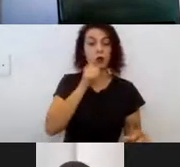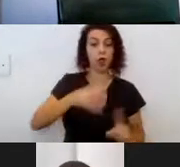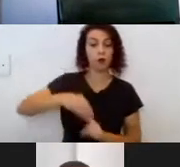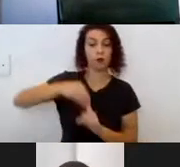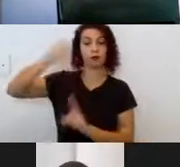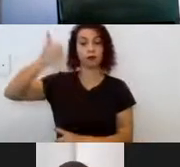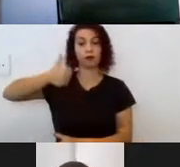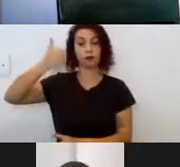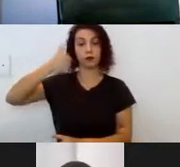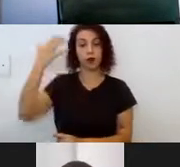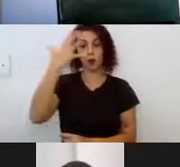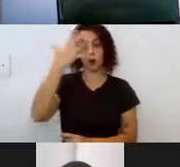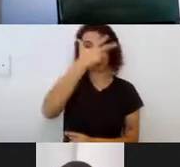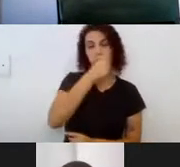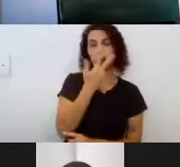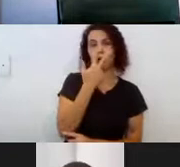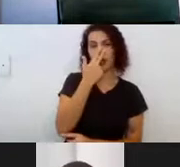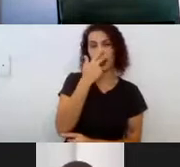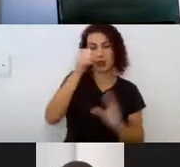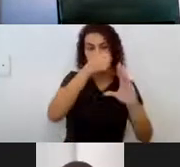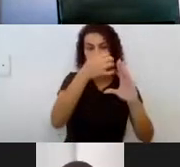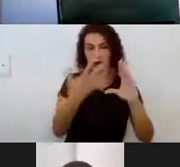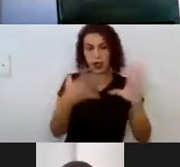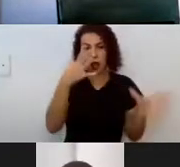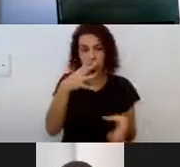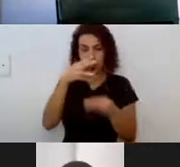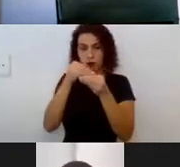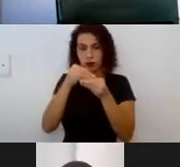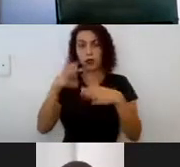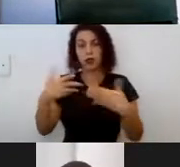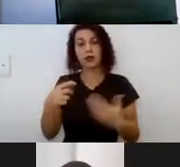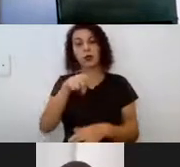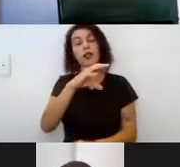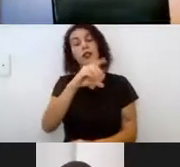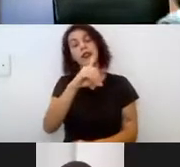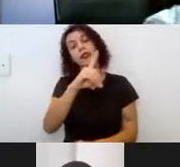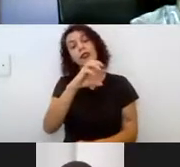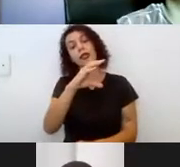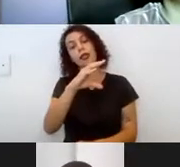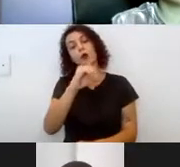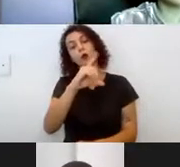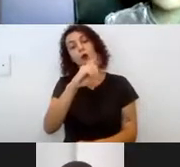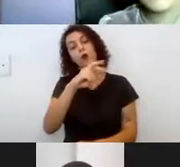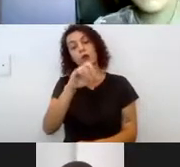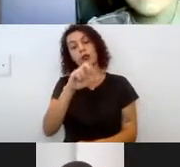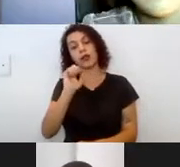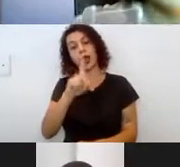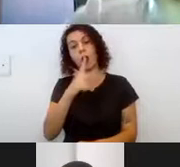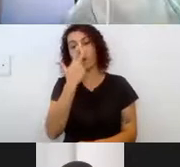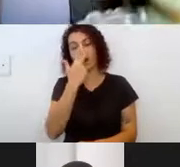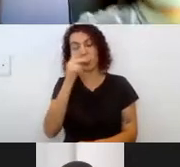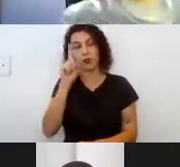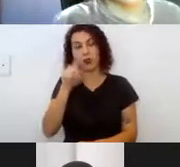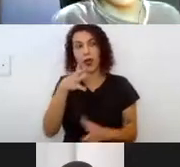adjetivo é um acessório para mulher então dá Colonial aí também é ganha esse lugar de acessório E aí não entendo um